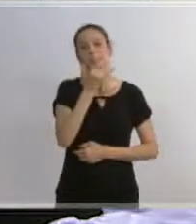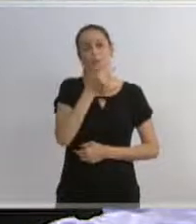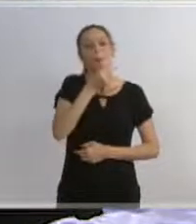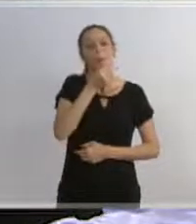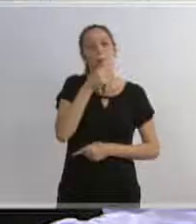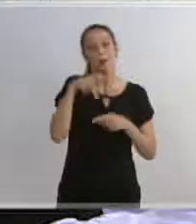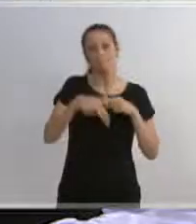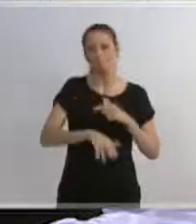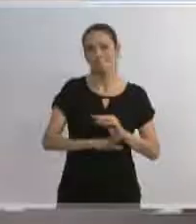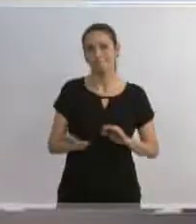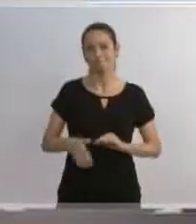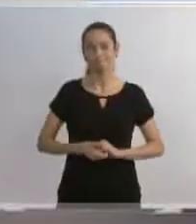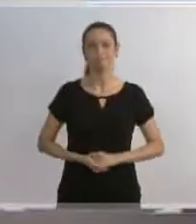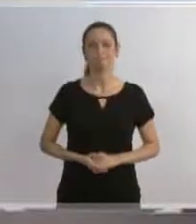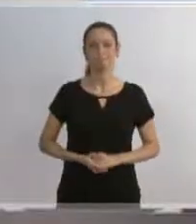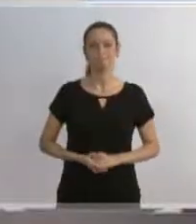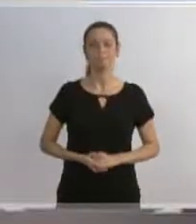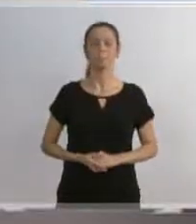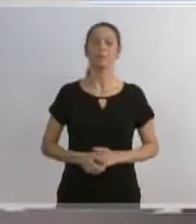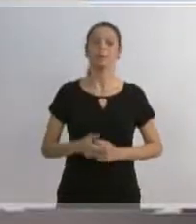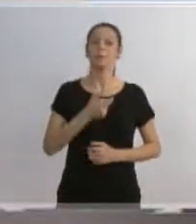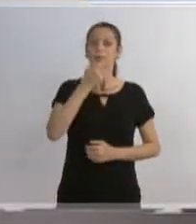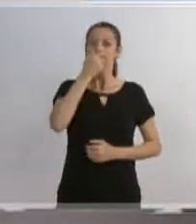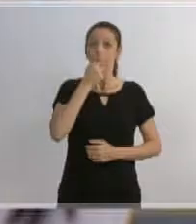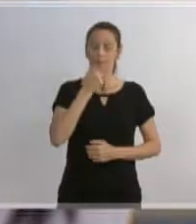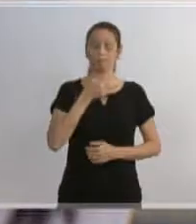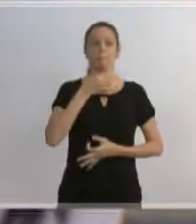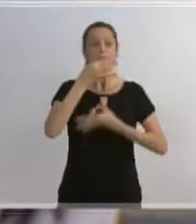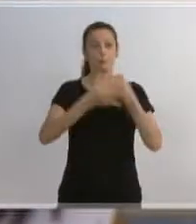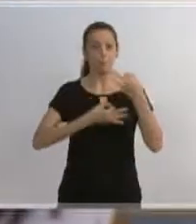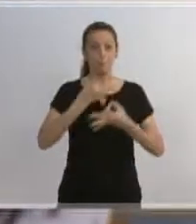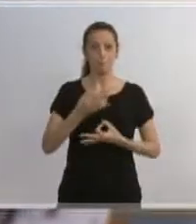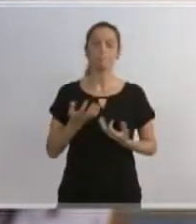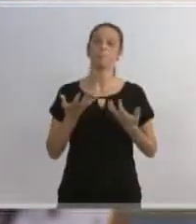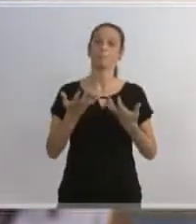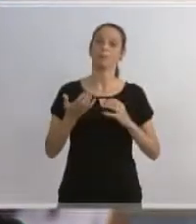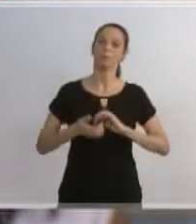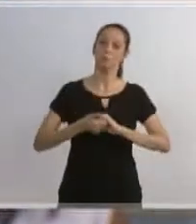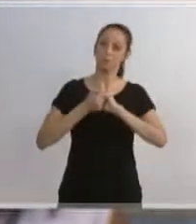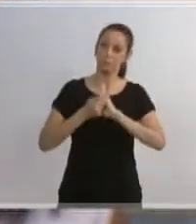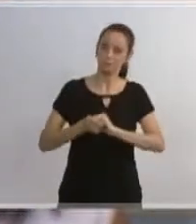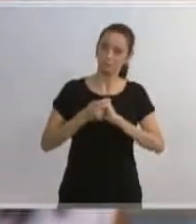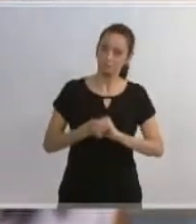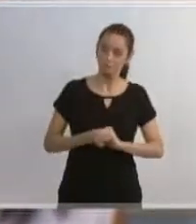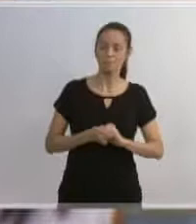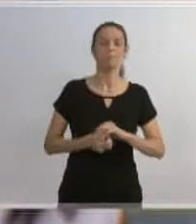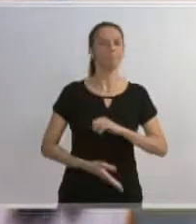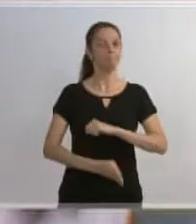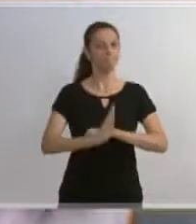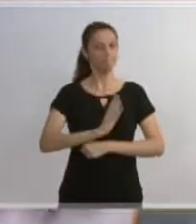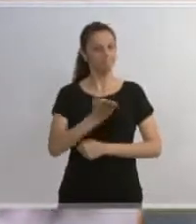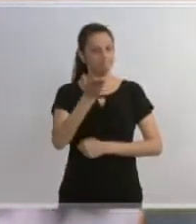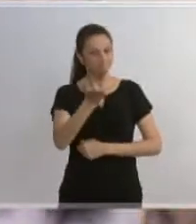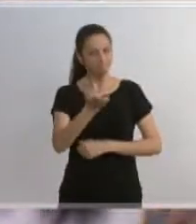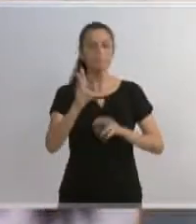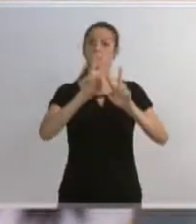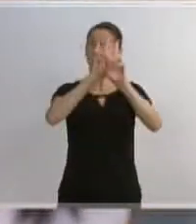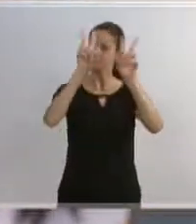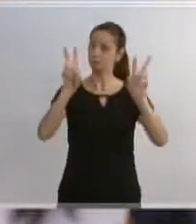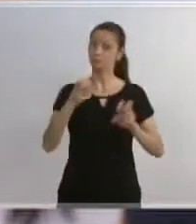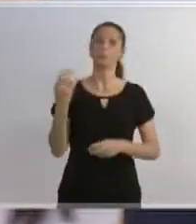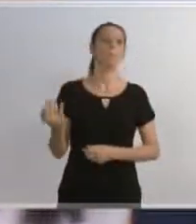Maior prazer, Becker. Vereador Becker, em a parte. Eu quero cumprimentar o nosso nobre vereador Zeca Bombeiro por trazer esse